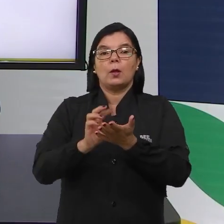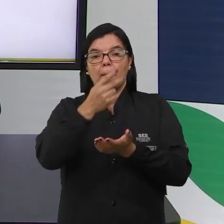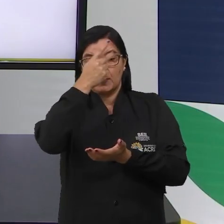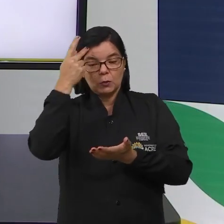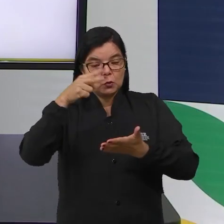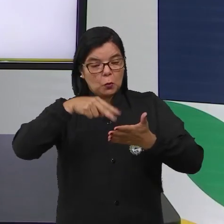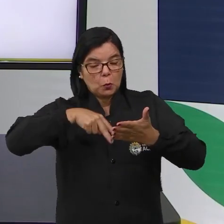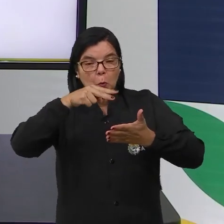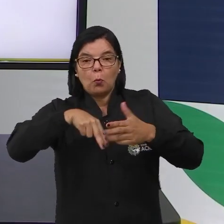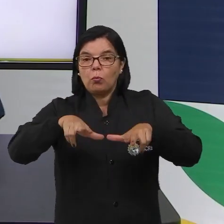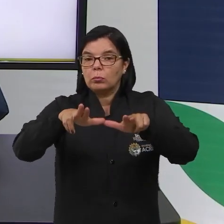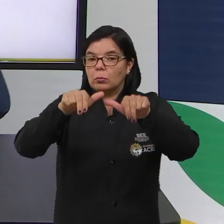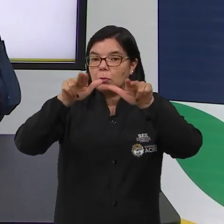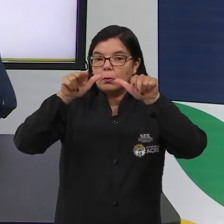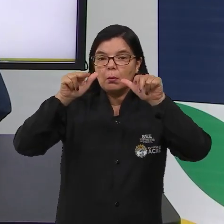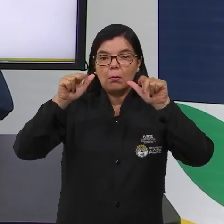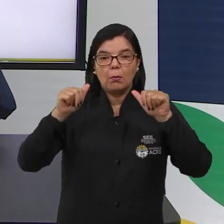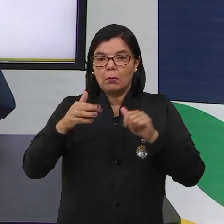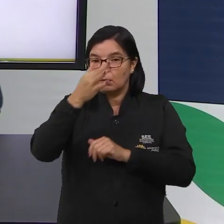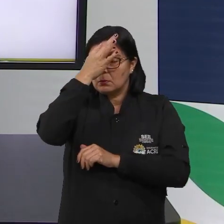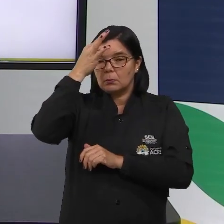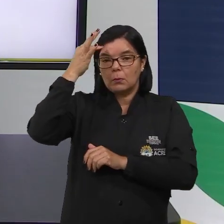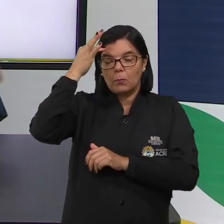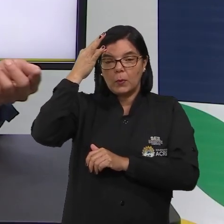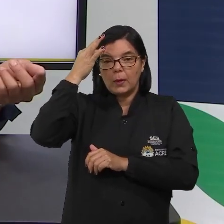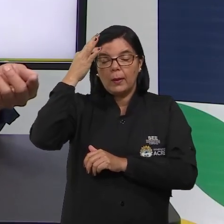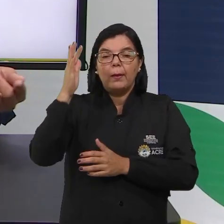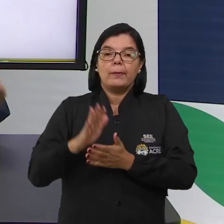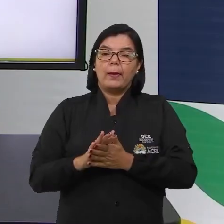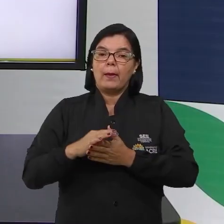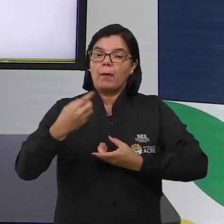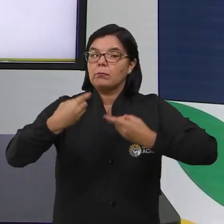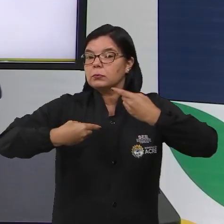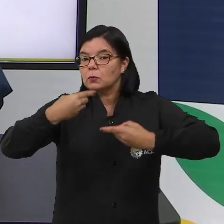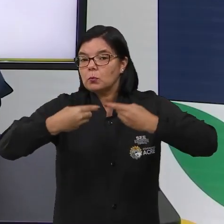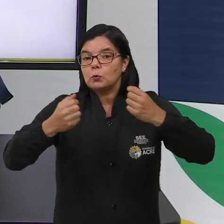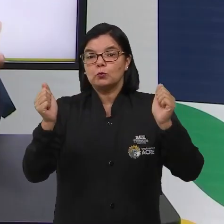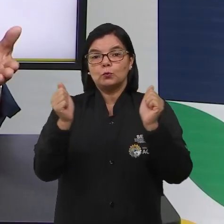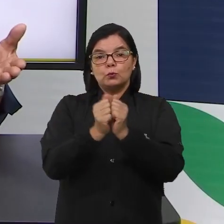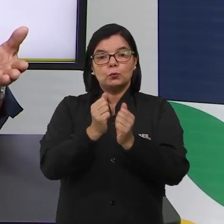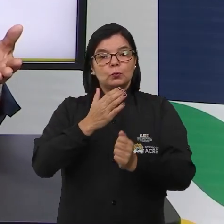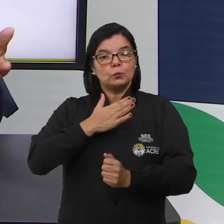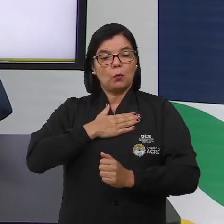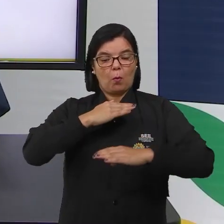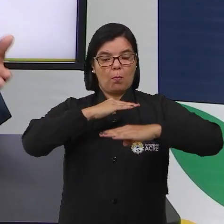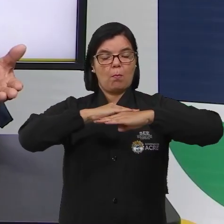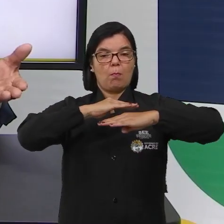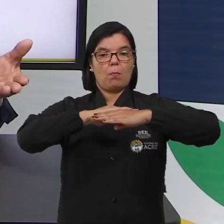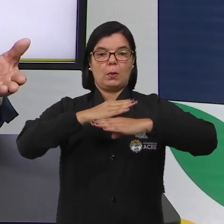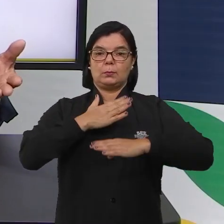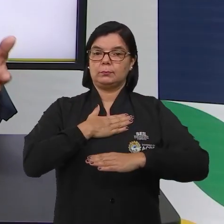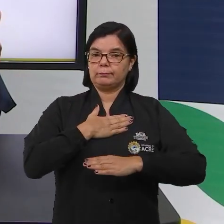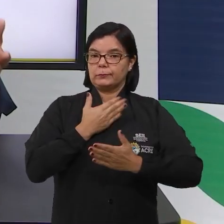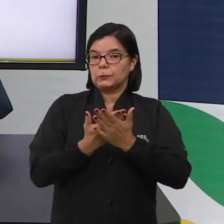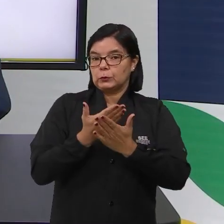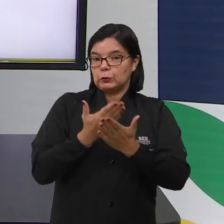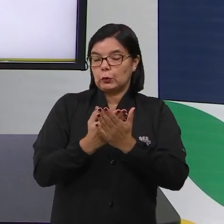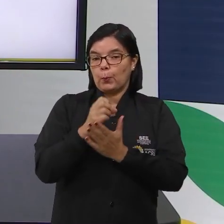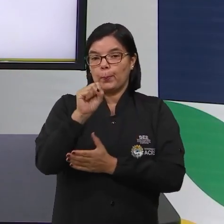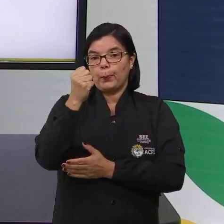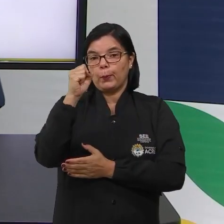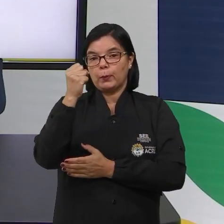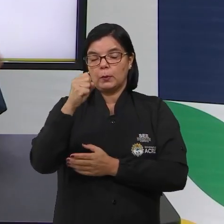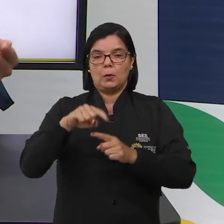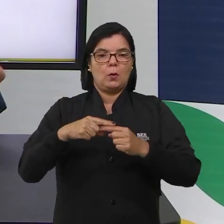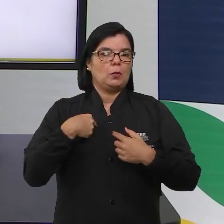leu uma página completa de filosofia, ele quer fazer uma discussão filosófica no mesmo nível que alguém que estudou por 8 anos.